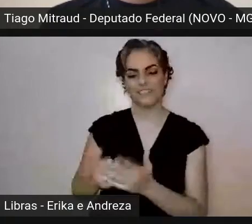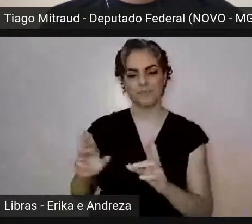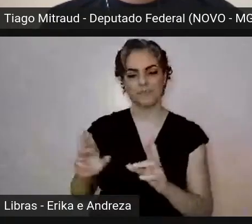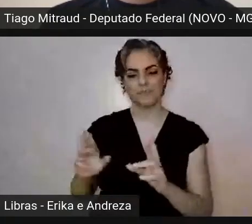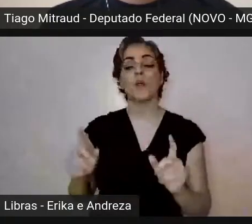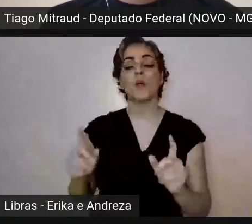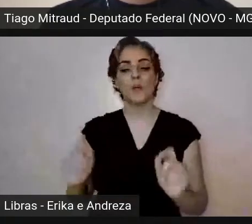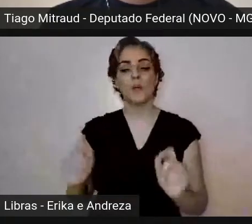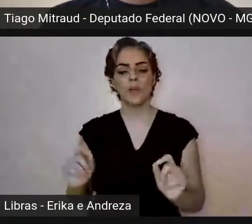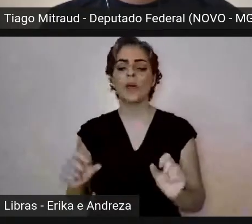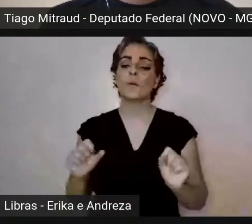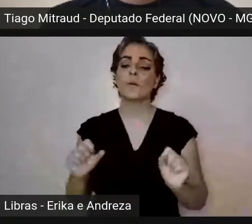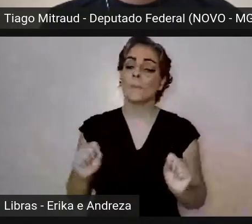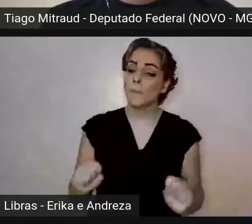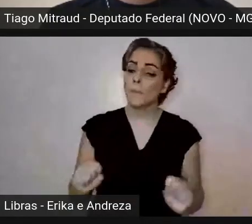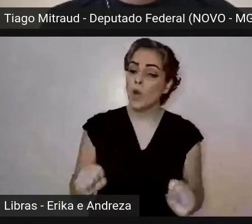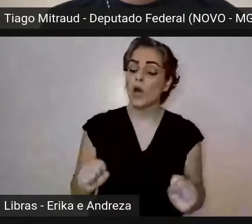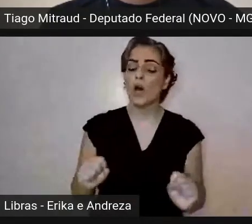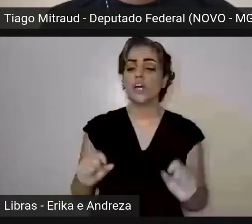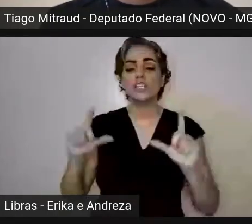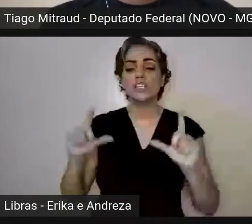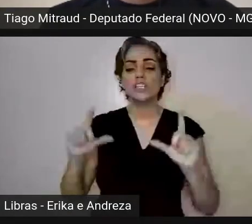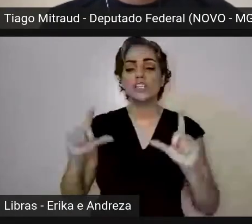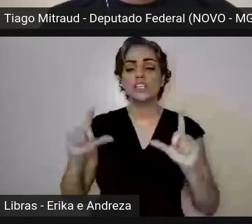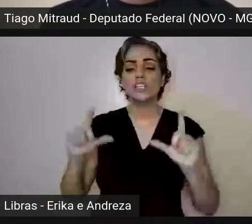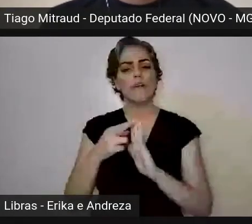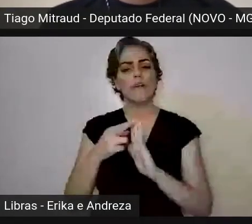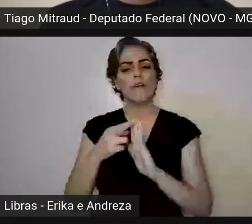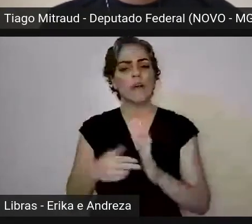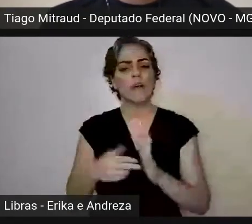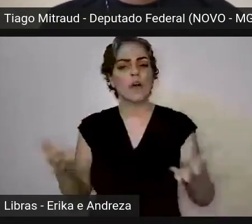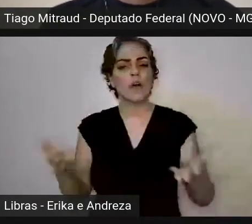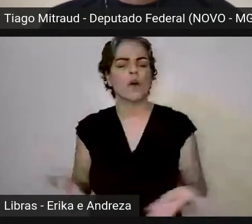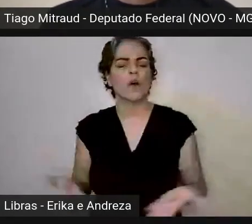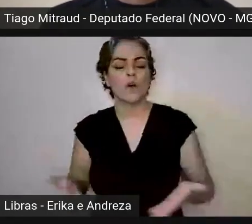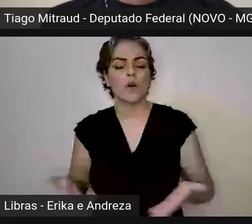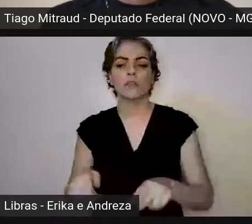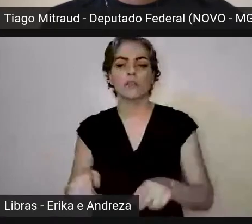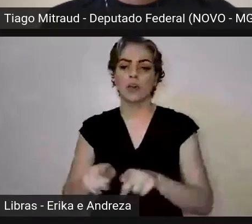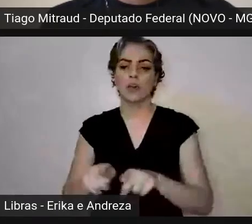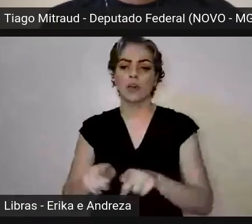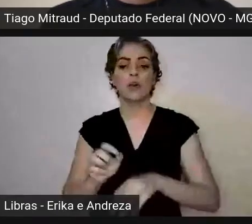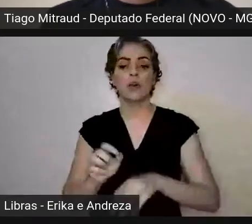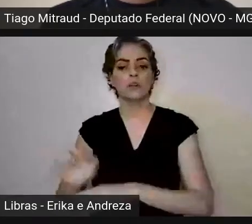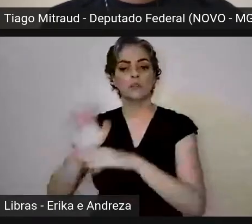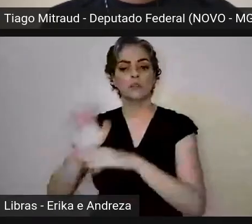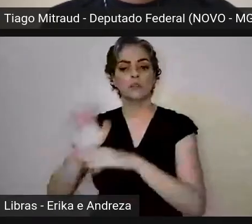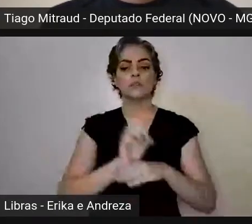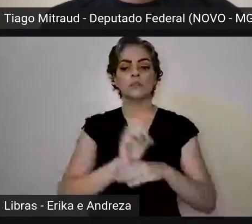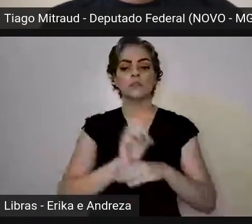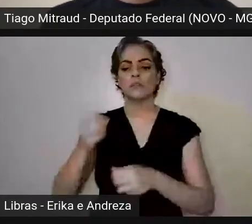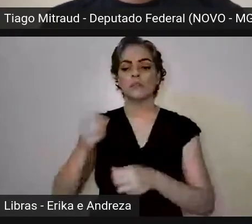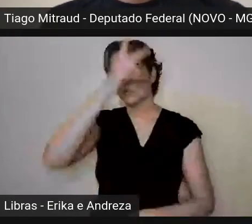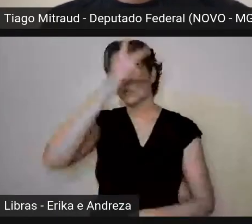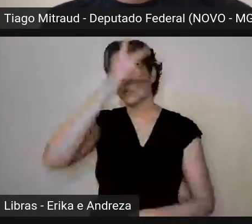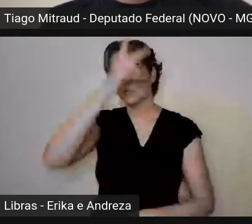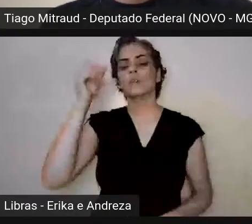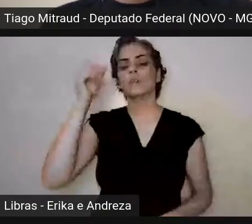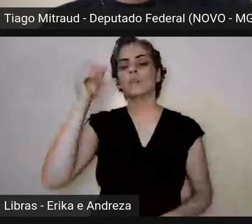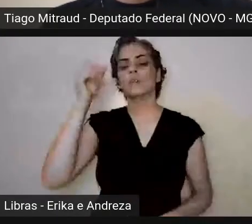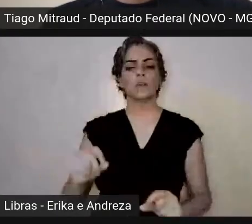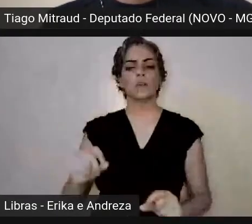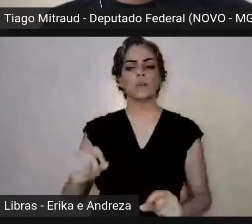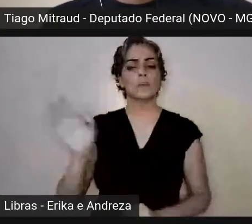possa diminuir essa regra que a gente tem hoje, inclusive nos estados e municípios, de que um percentual, se não me engano,